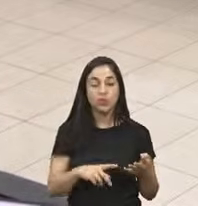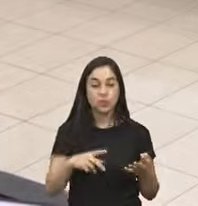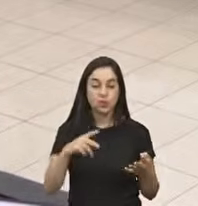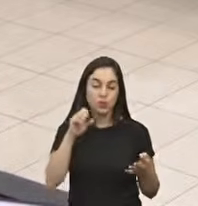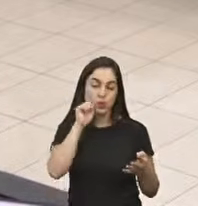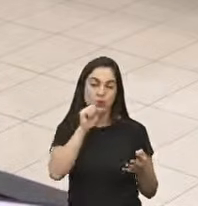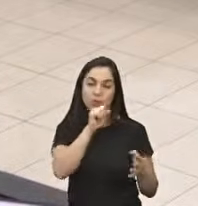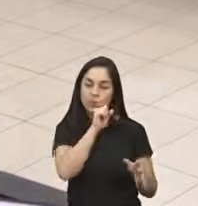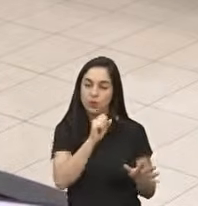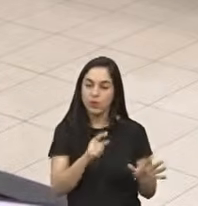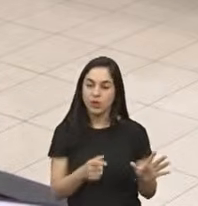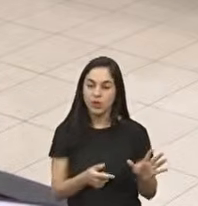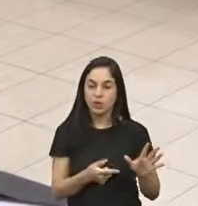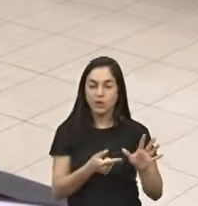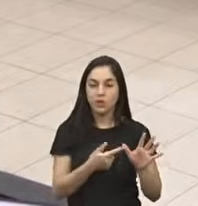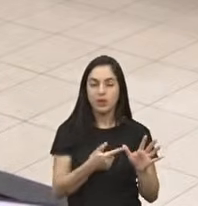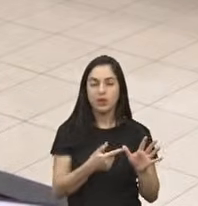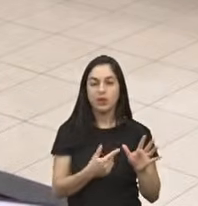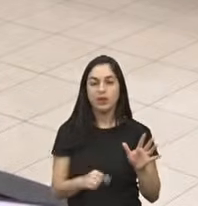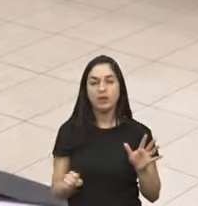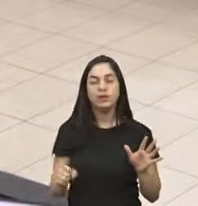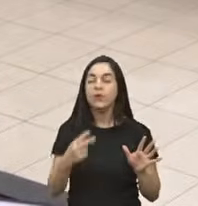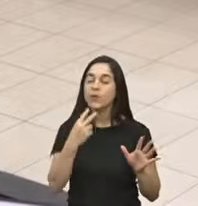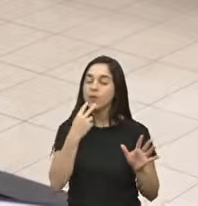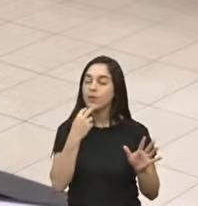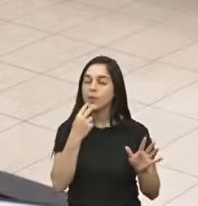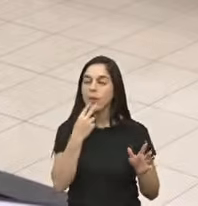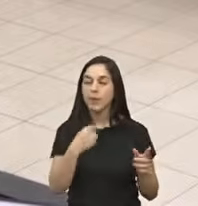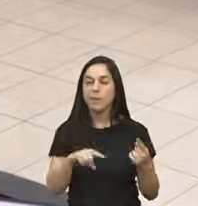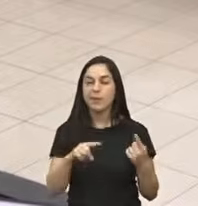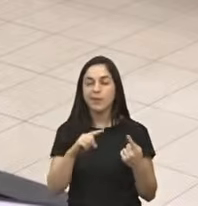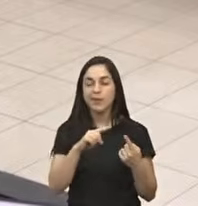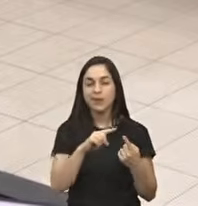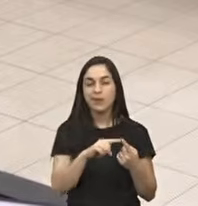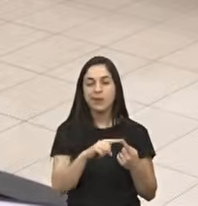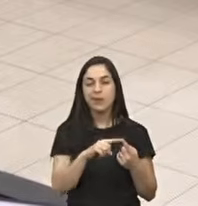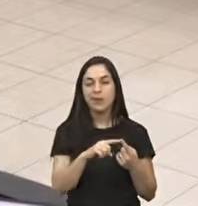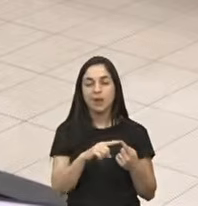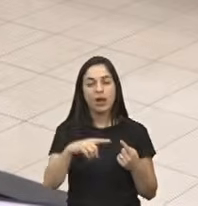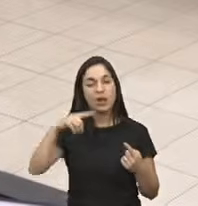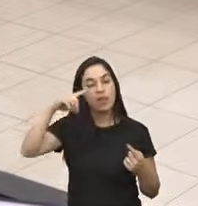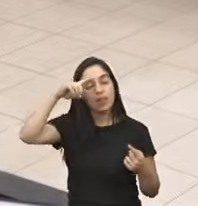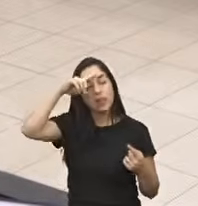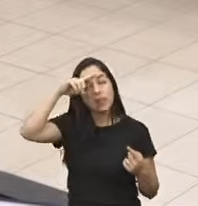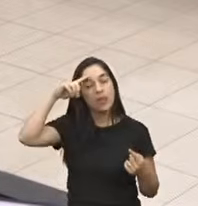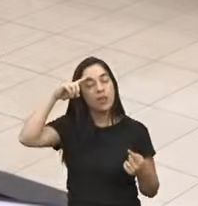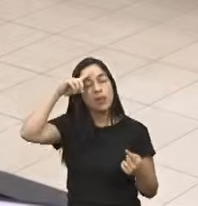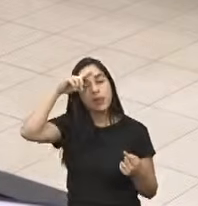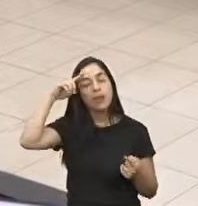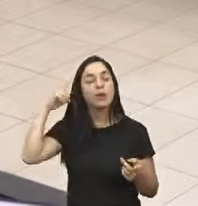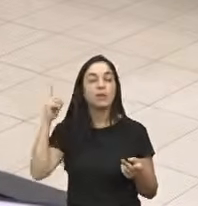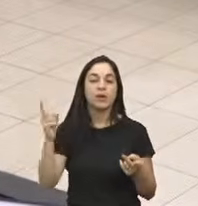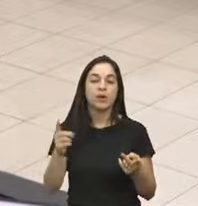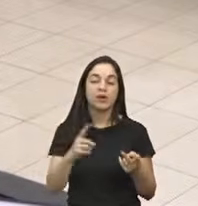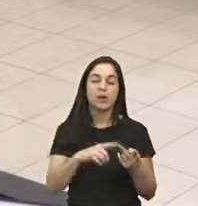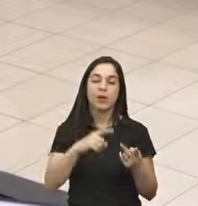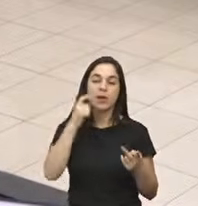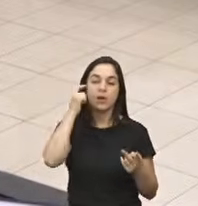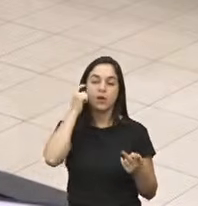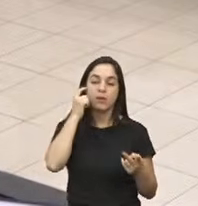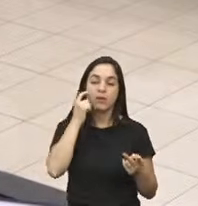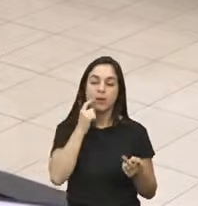Silfarne, Cidade de Salvador? Como vota o vereador Valmir do Parque Meia Lua? Como vota o vereador Daniel Mariano? Como vota o vereador Gabriel